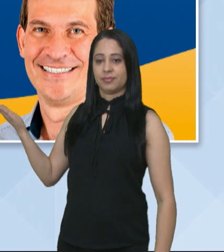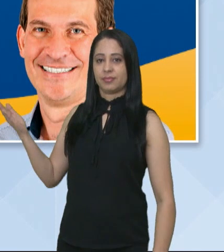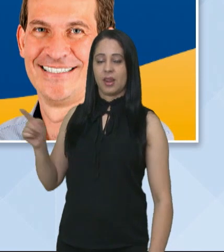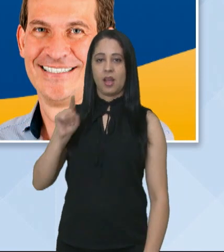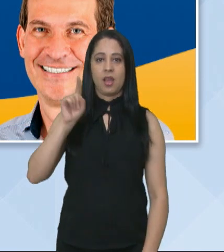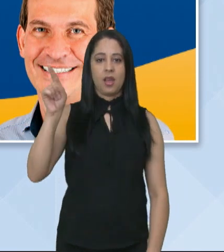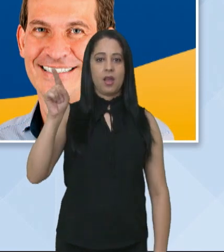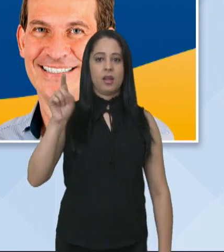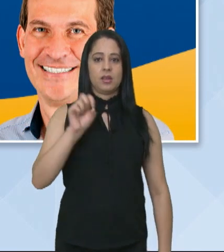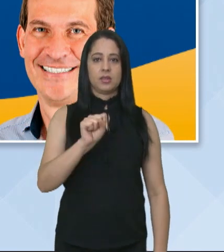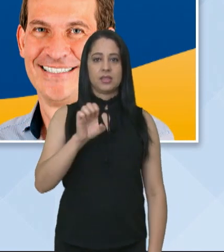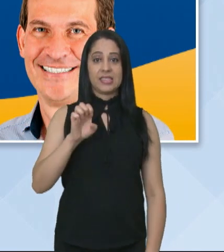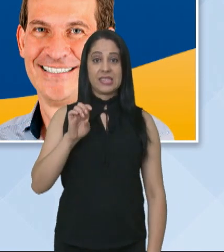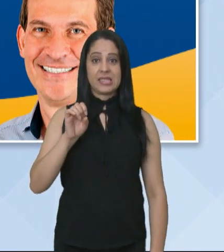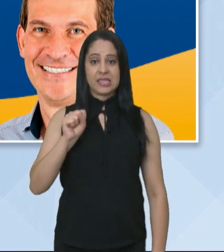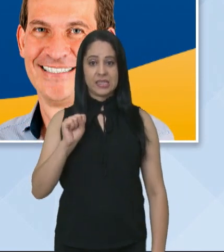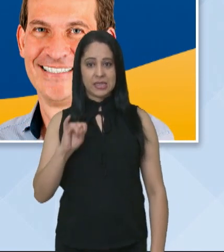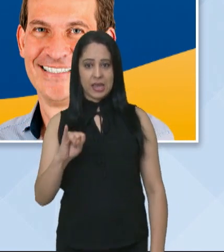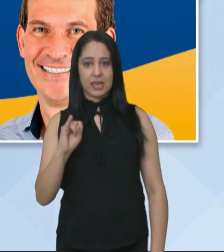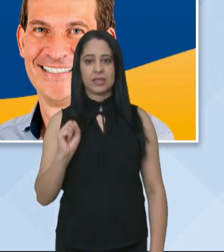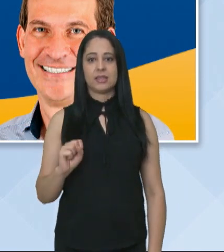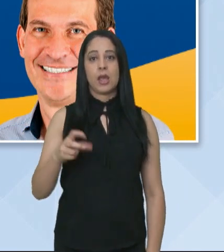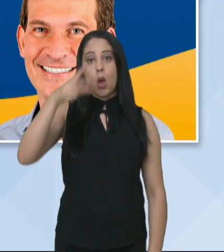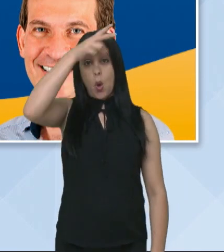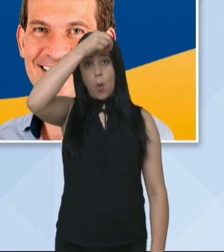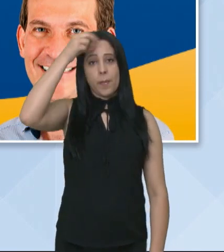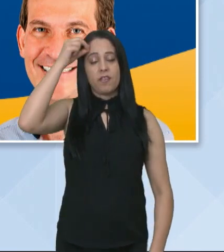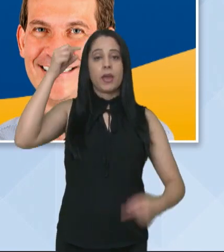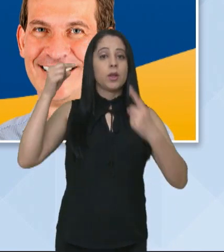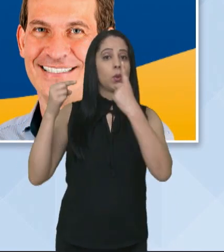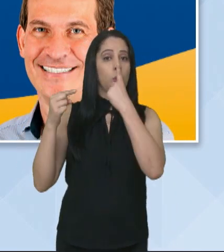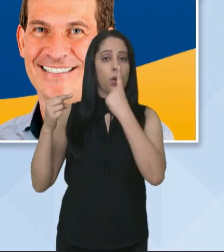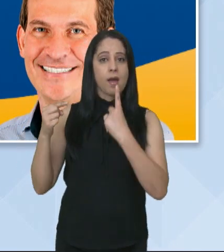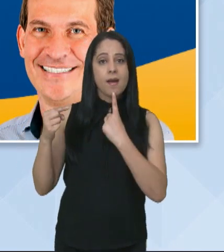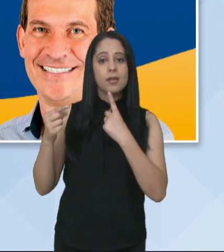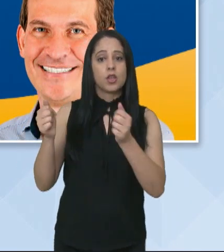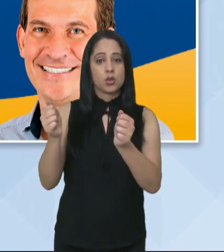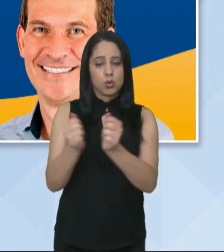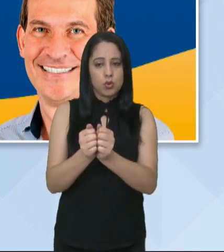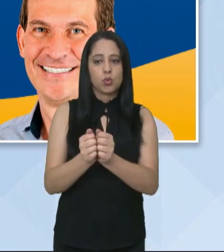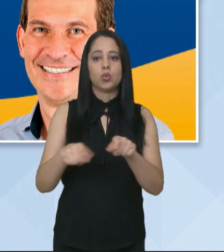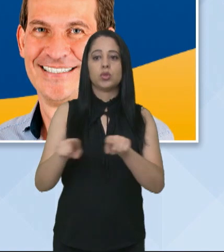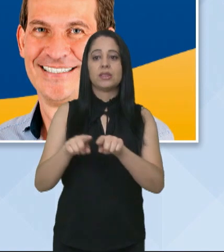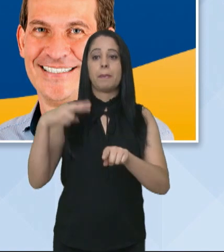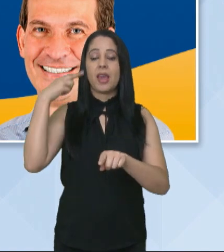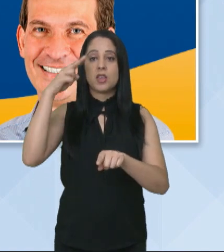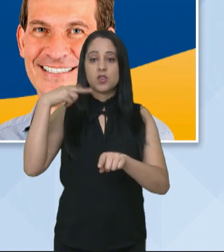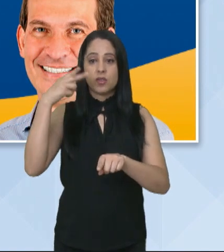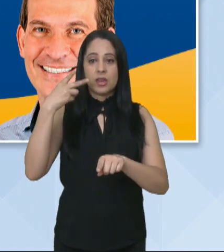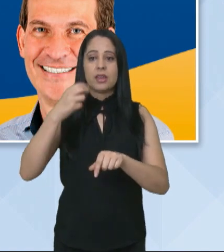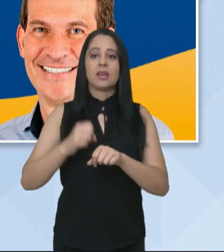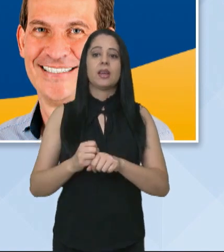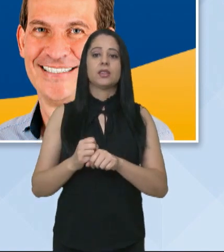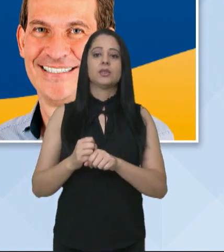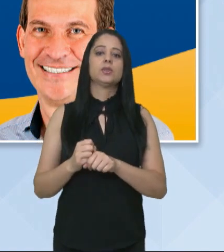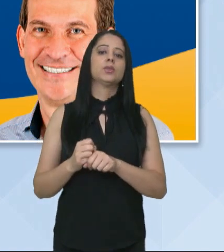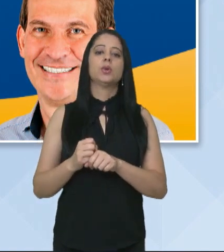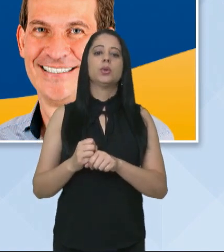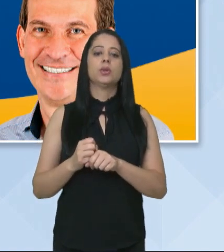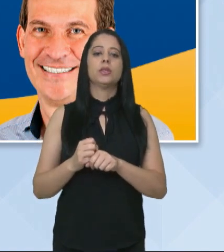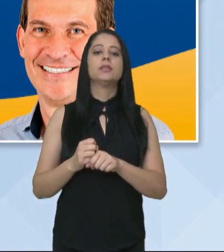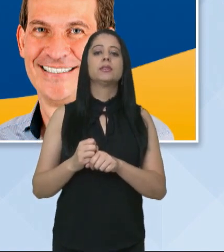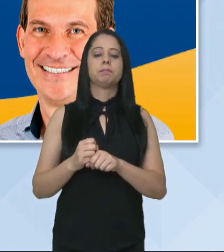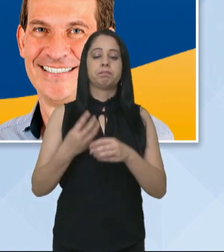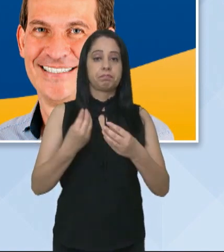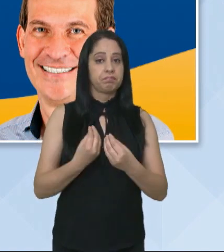do SESI, com o prefeito Anderson, e os demais vereadores entregando a todos os